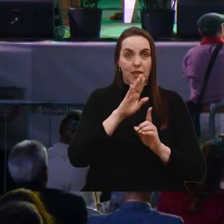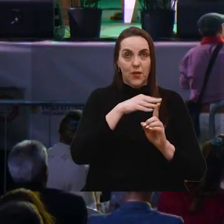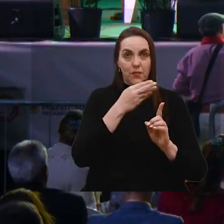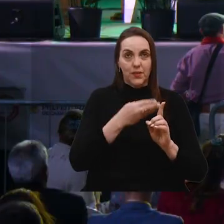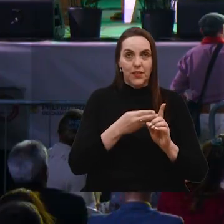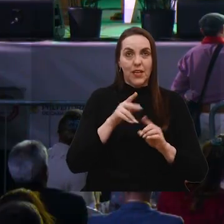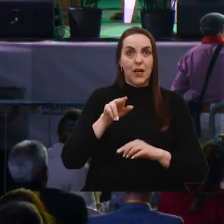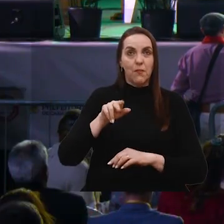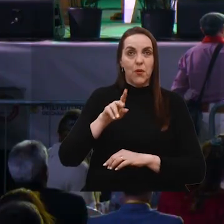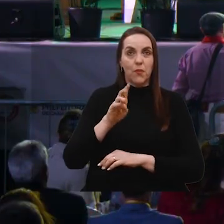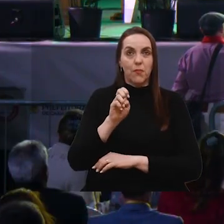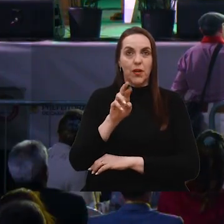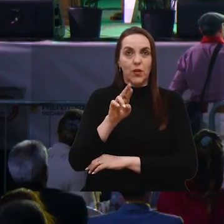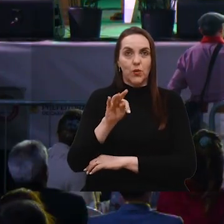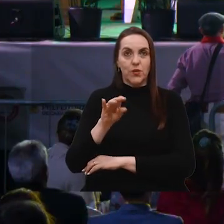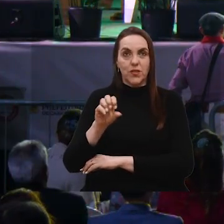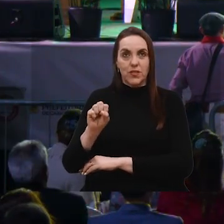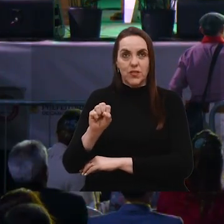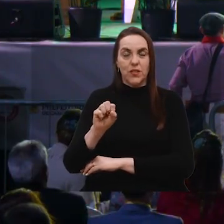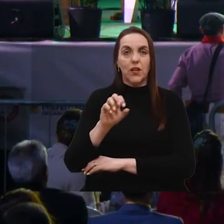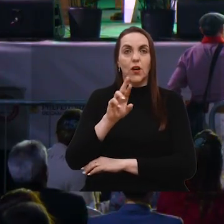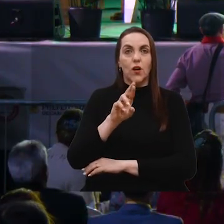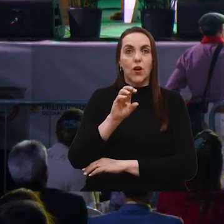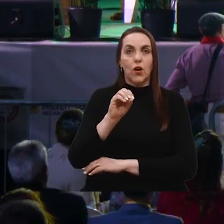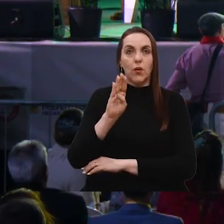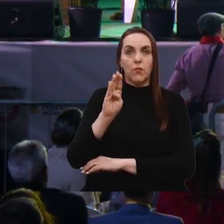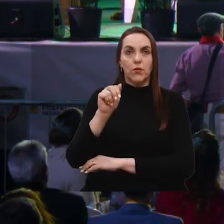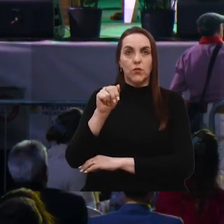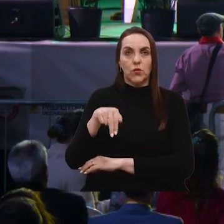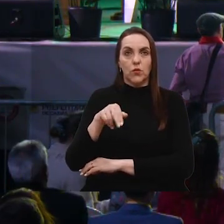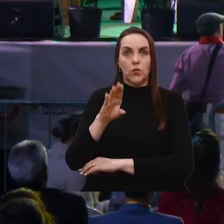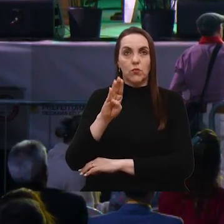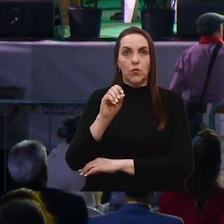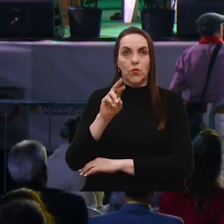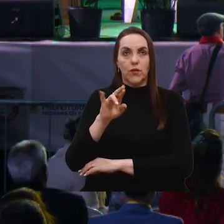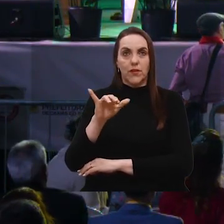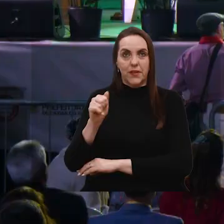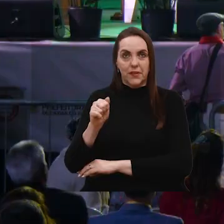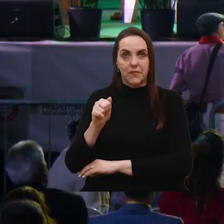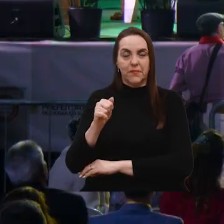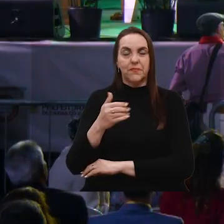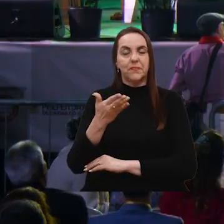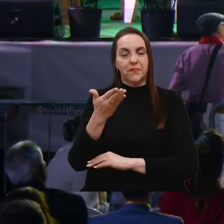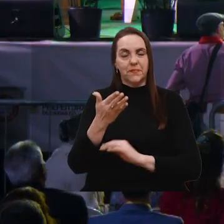entrega da comenda Irmãos Bertucci a Robson Bueira.